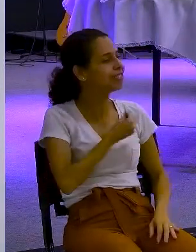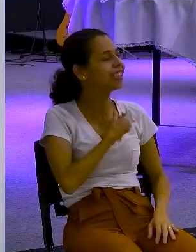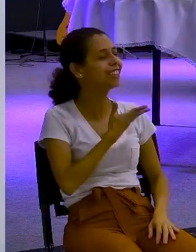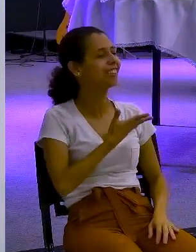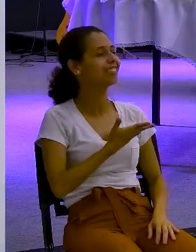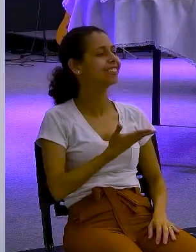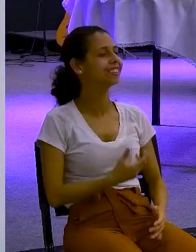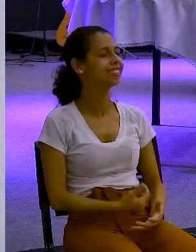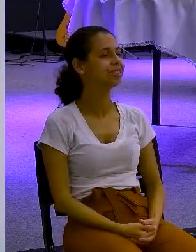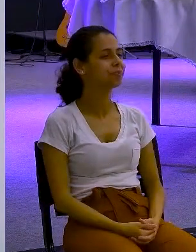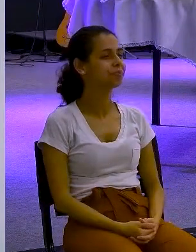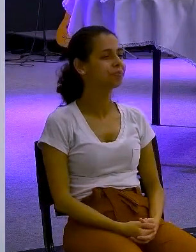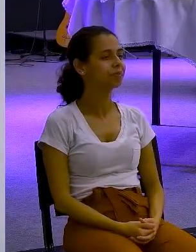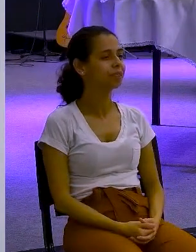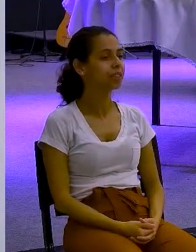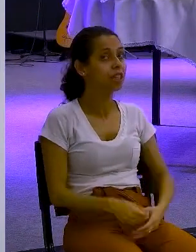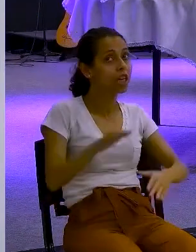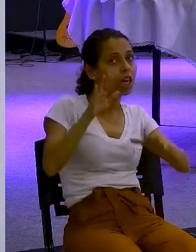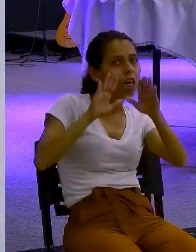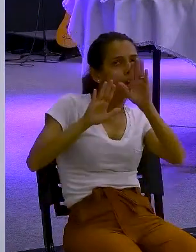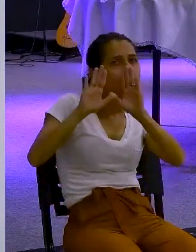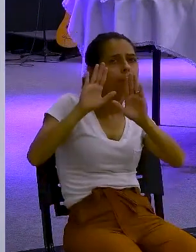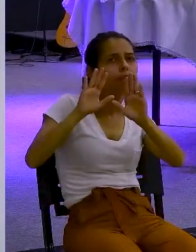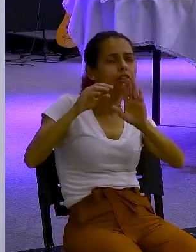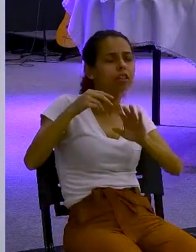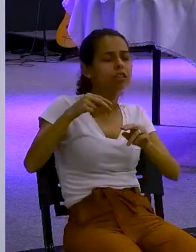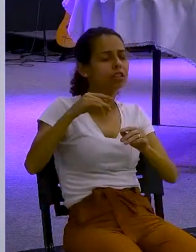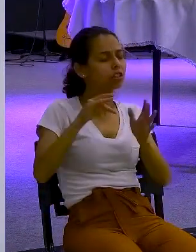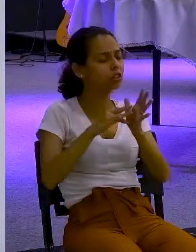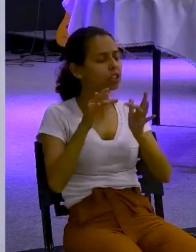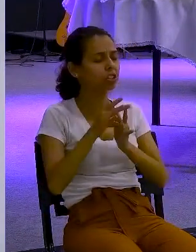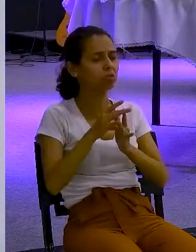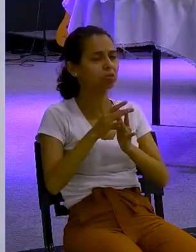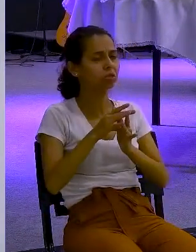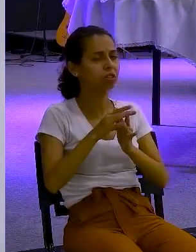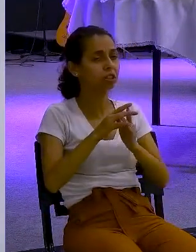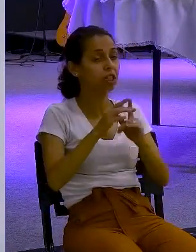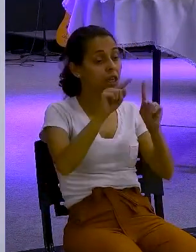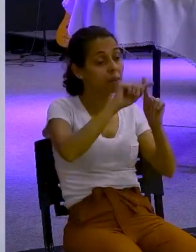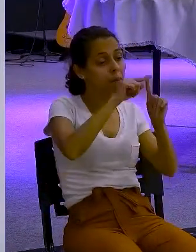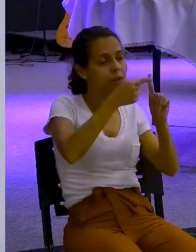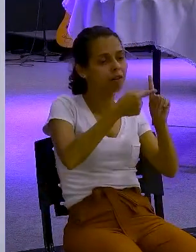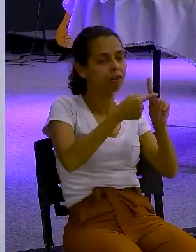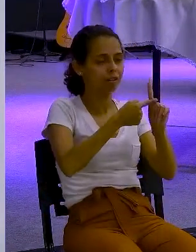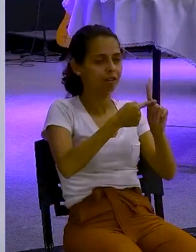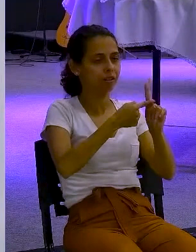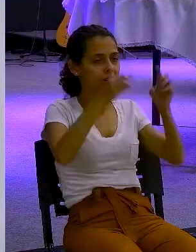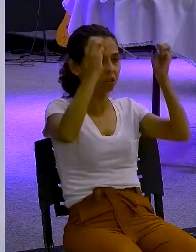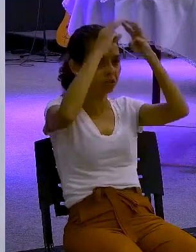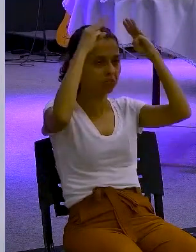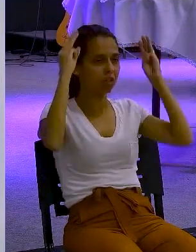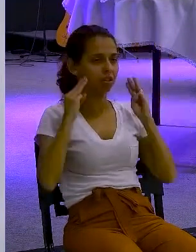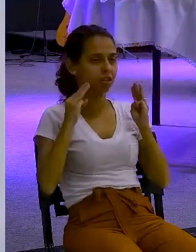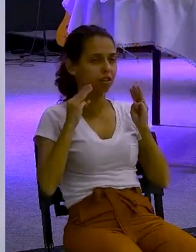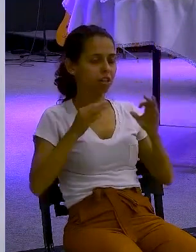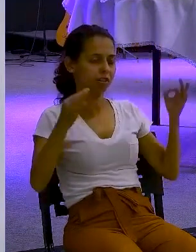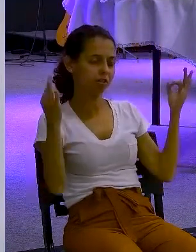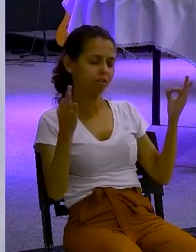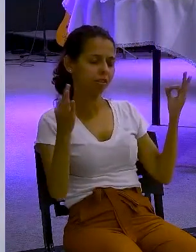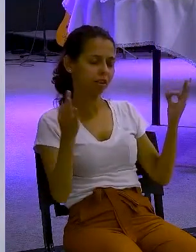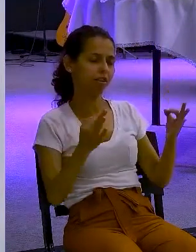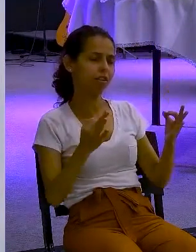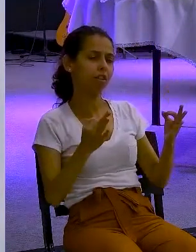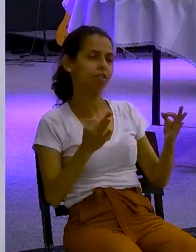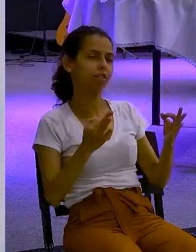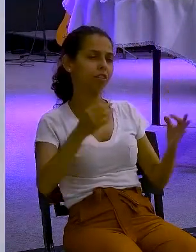A presença de Jesus no ventre de Maria era a certeza de que aquilo que o anjo havia dito se cumpriu.